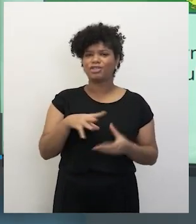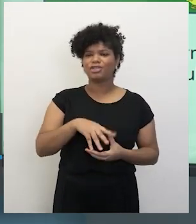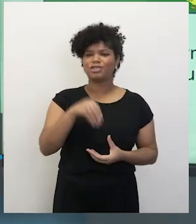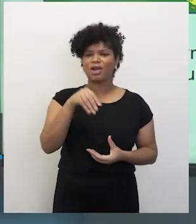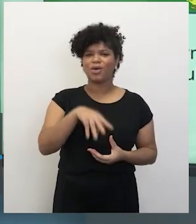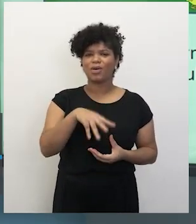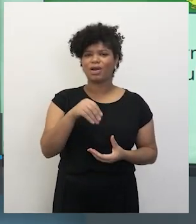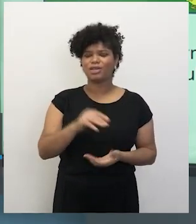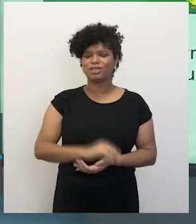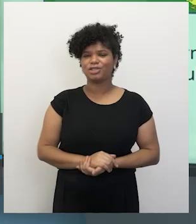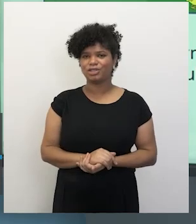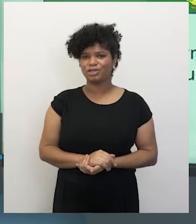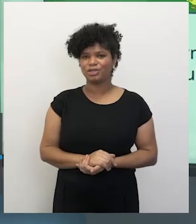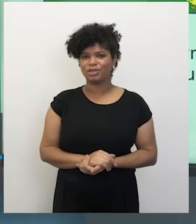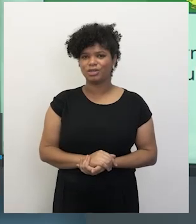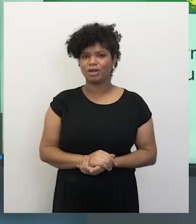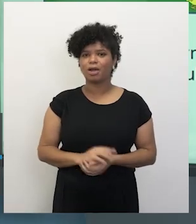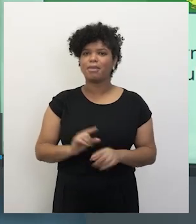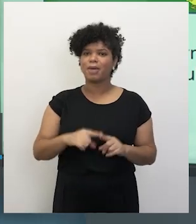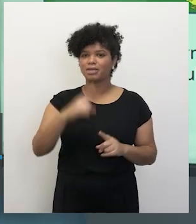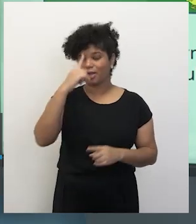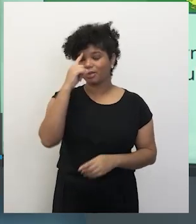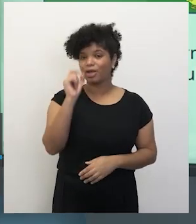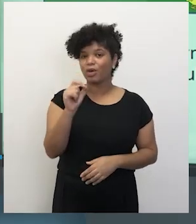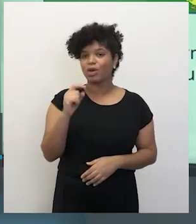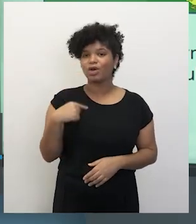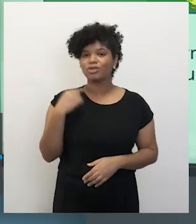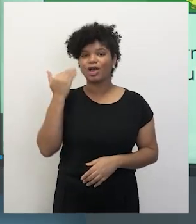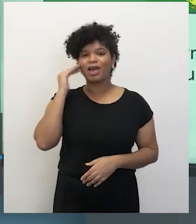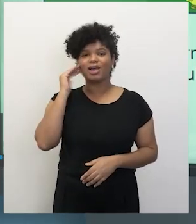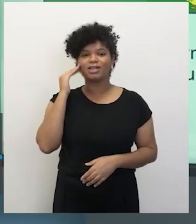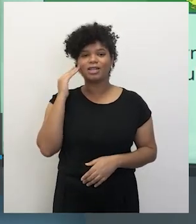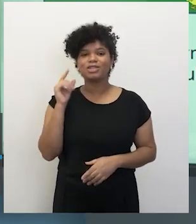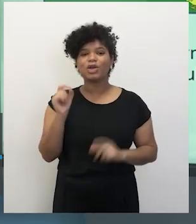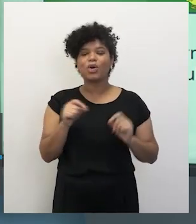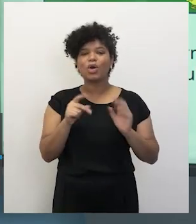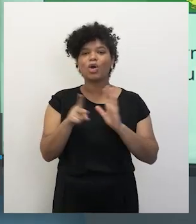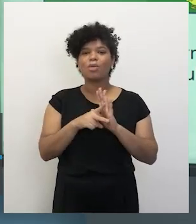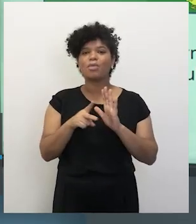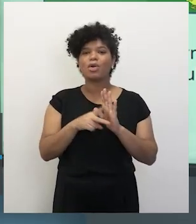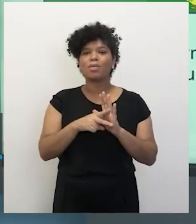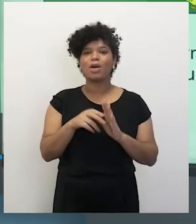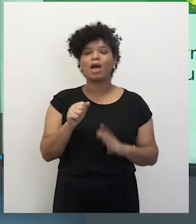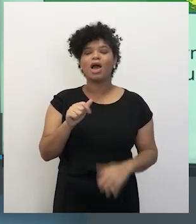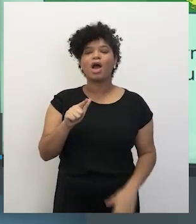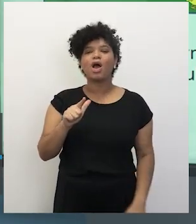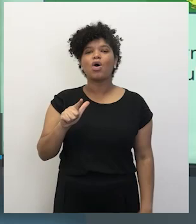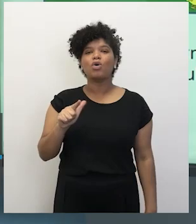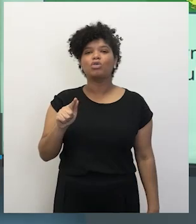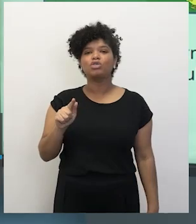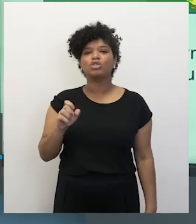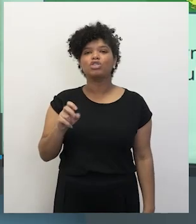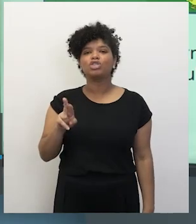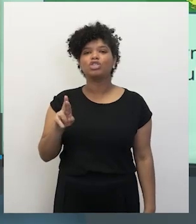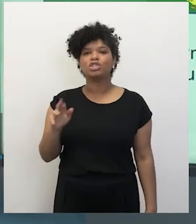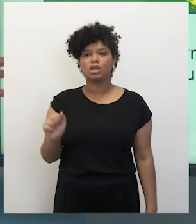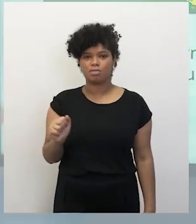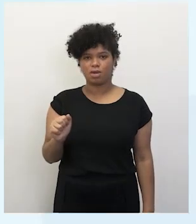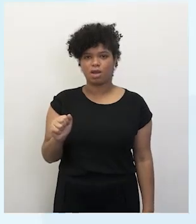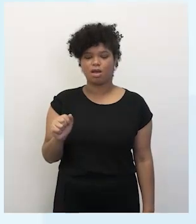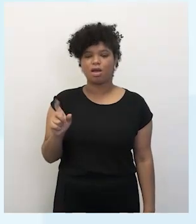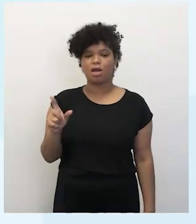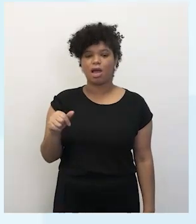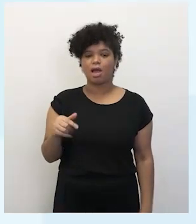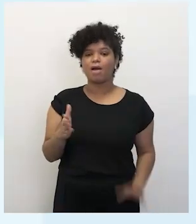mas a ideia é exatamente essa, né? Que a gente entenda a construção algébrica de formas diferentes, tá? Então, a proposta aí